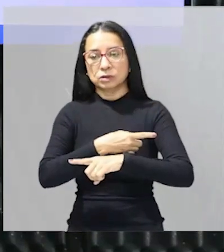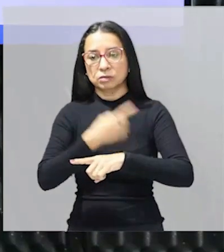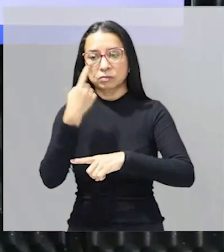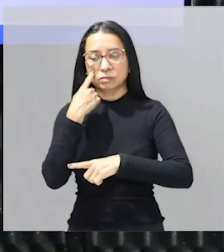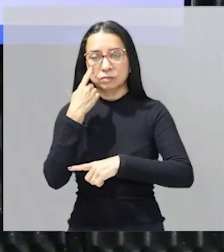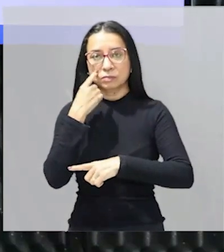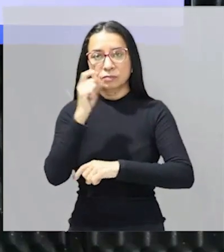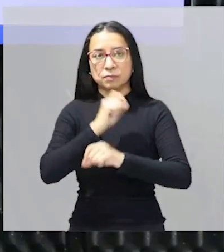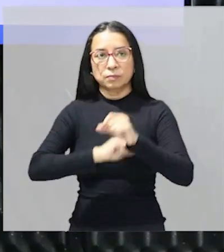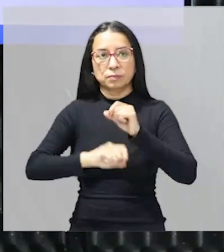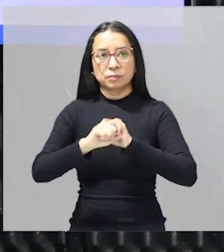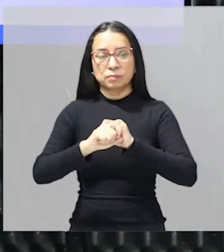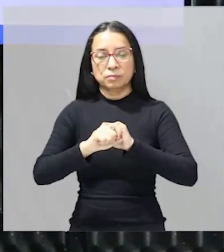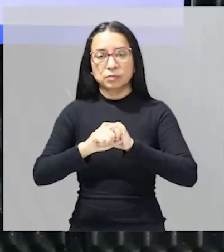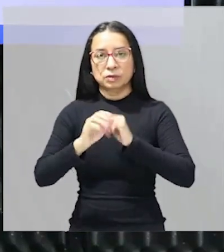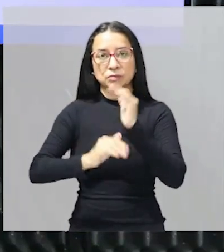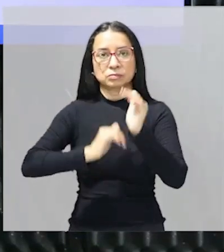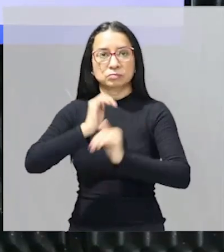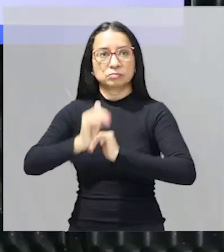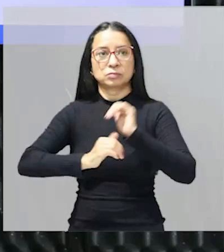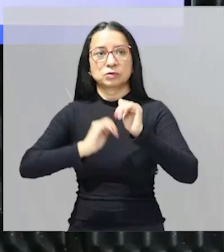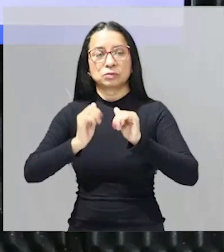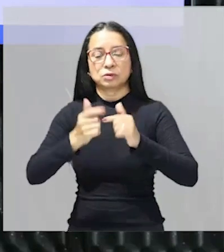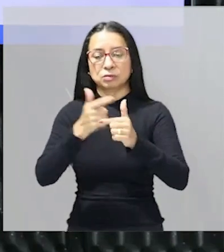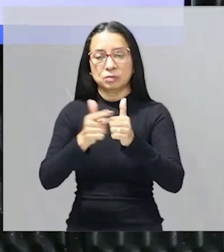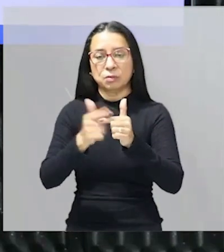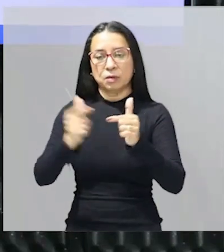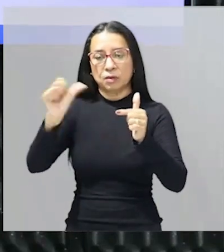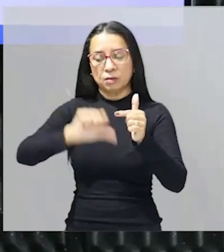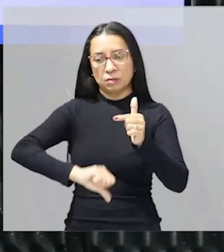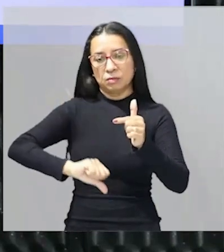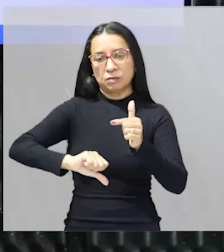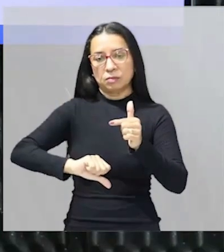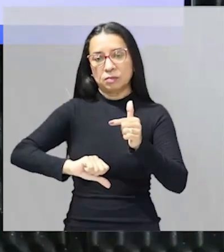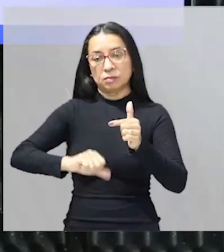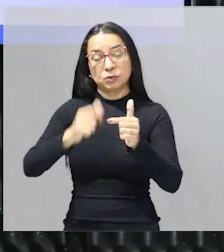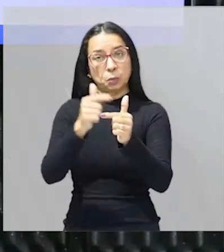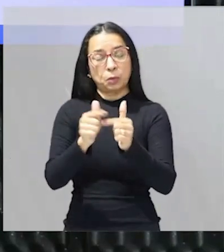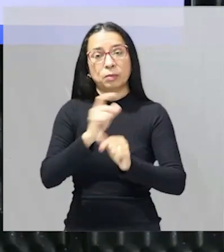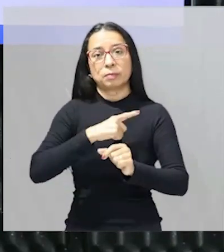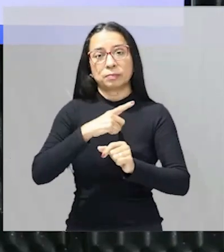vai ver essas constantes crises inviabilizando. O problema é que se